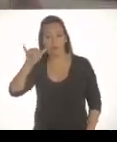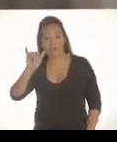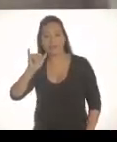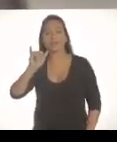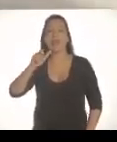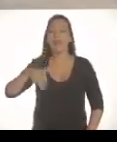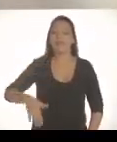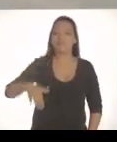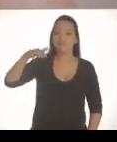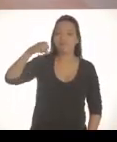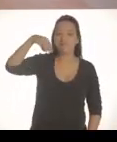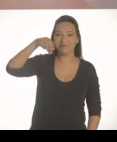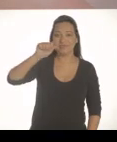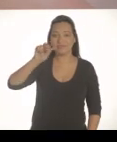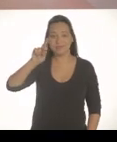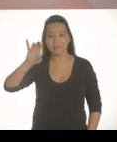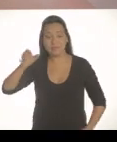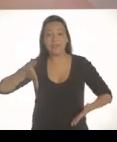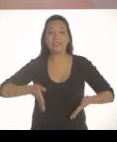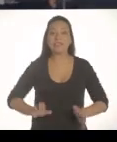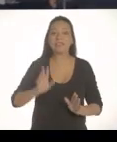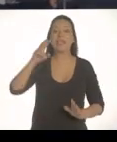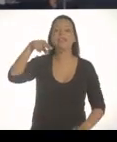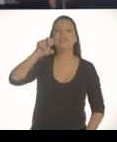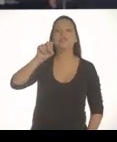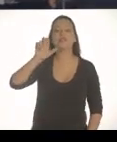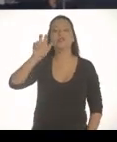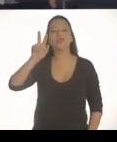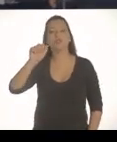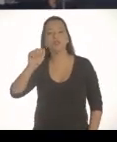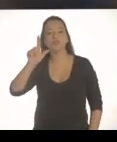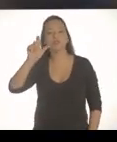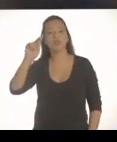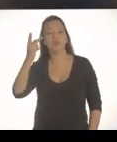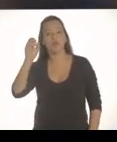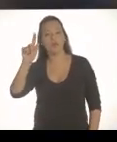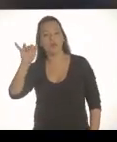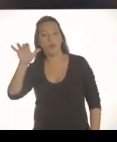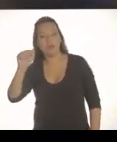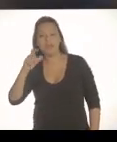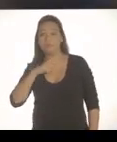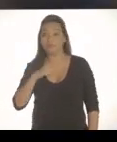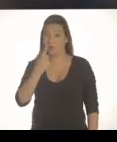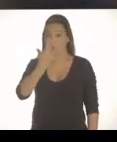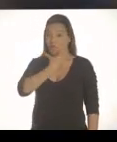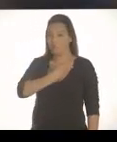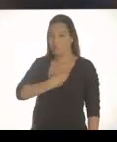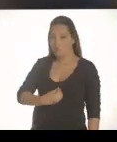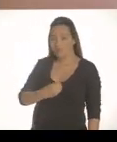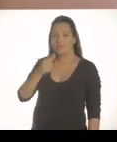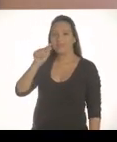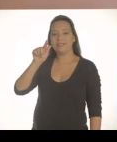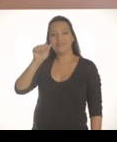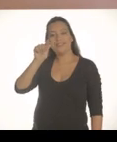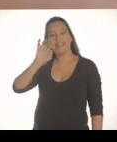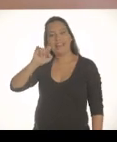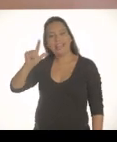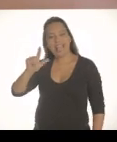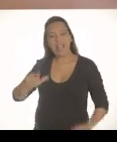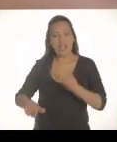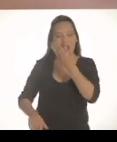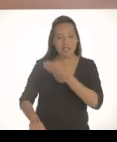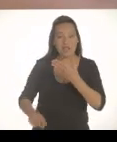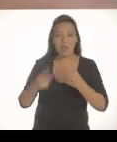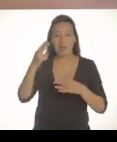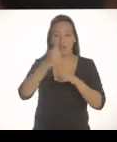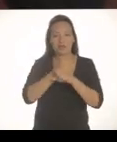Meu nome é Kelly, sou cria da Maré, nasci na Nova Holanda e tenho um filho, Gael, de